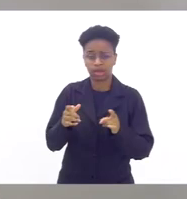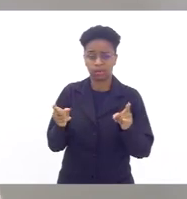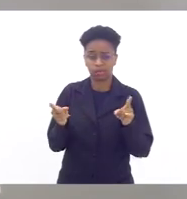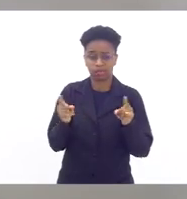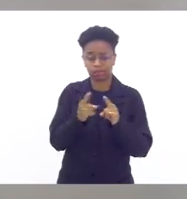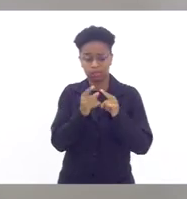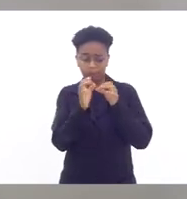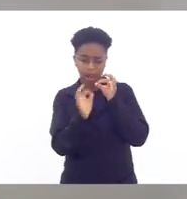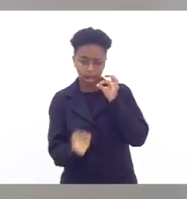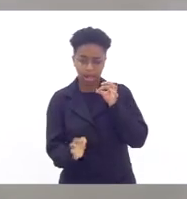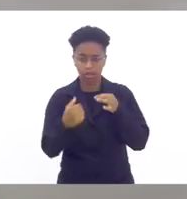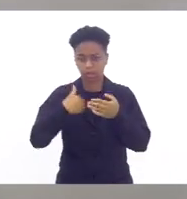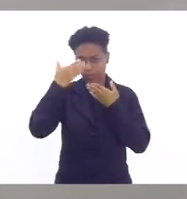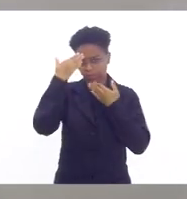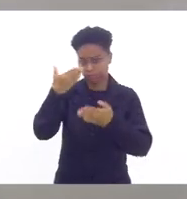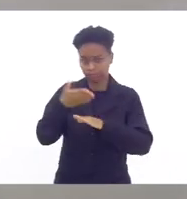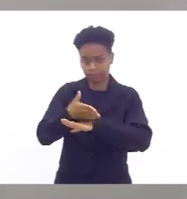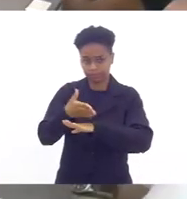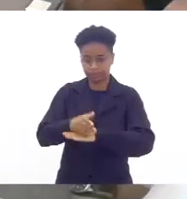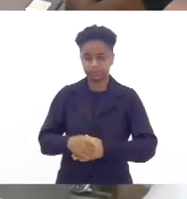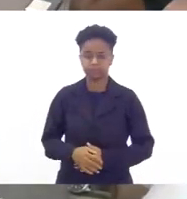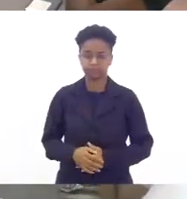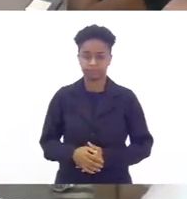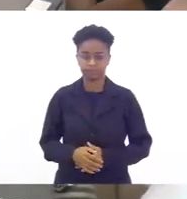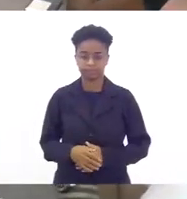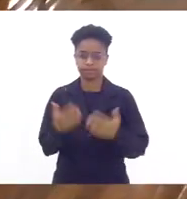e agradeço pela participação